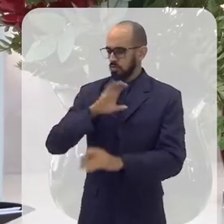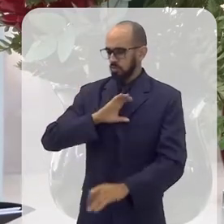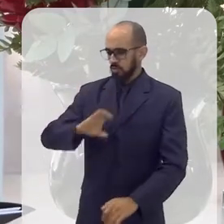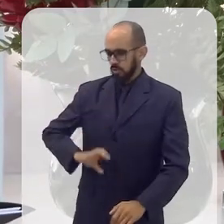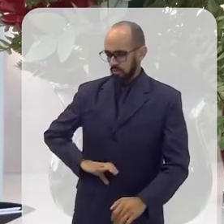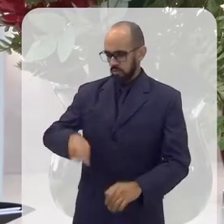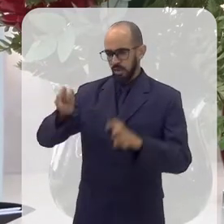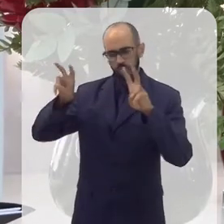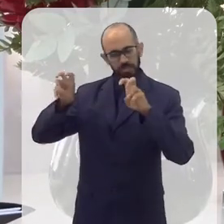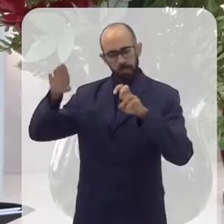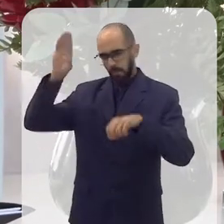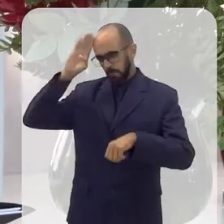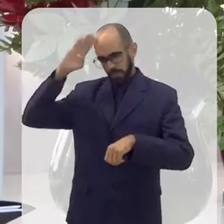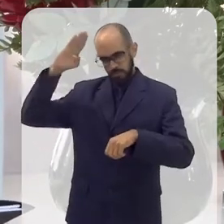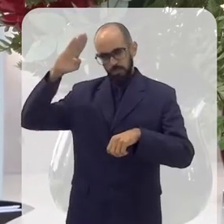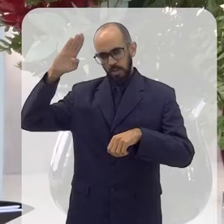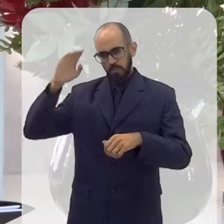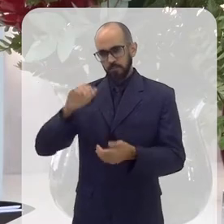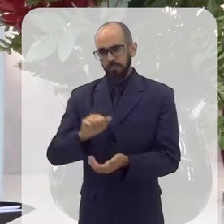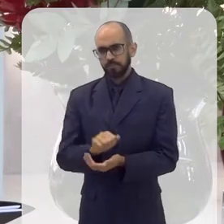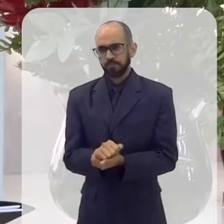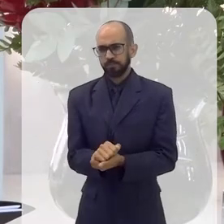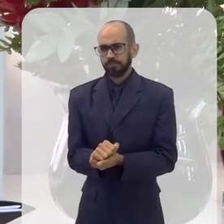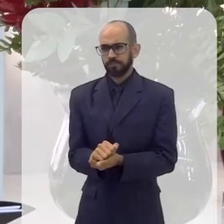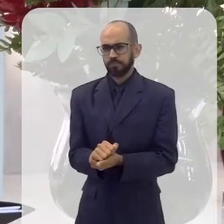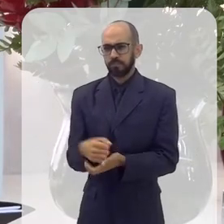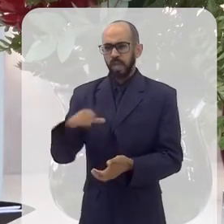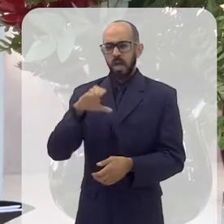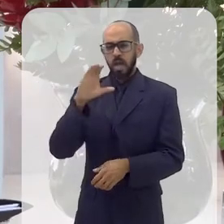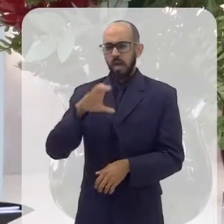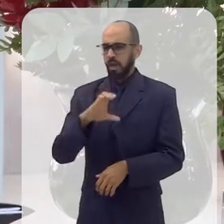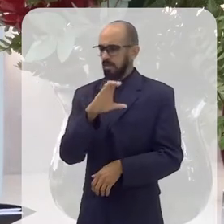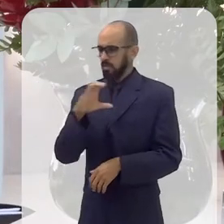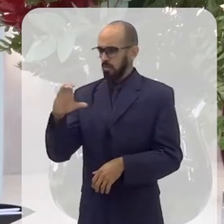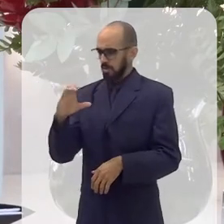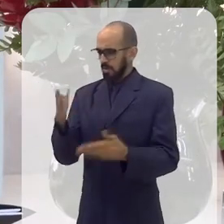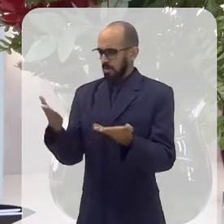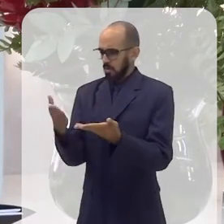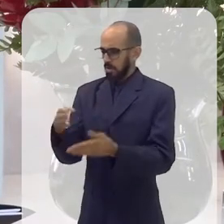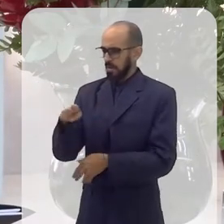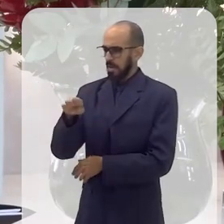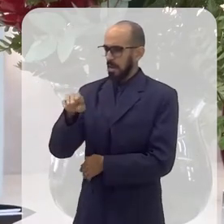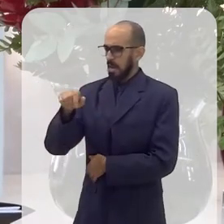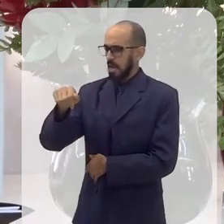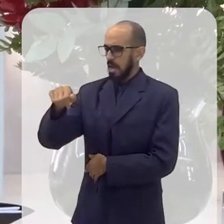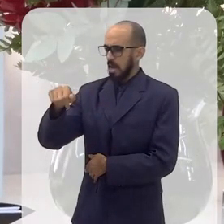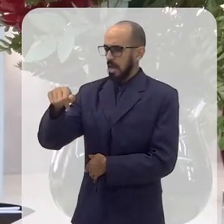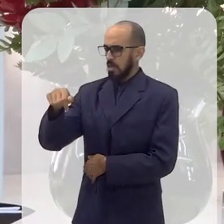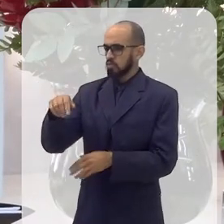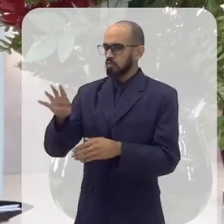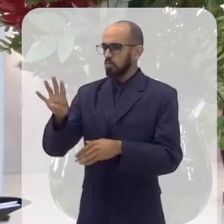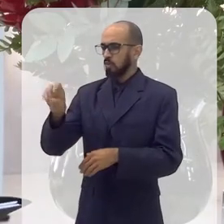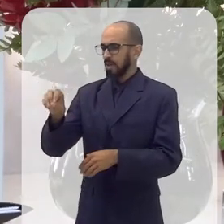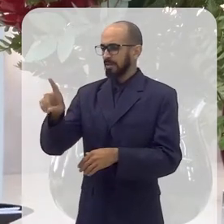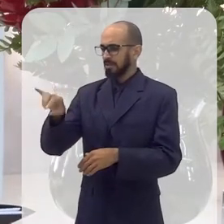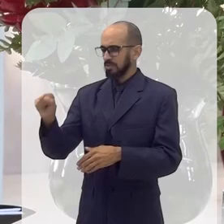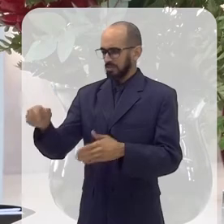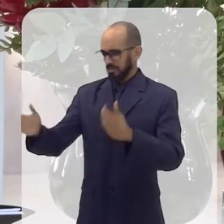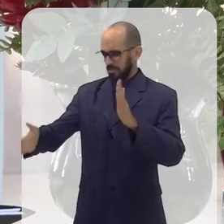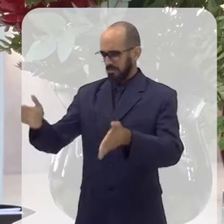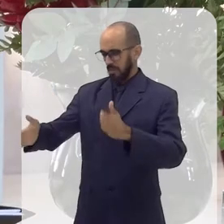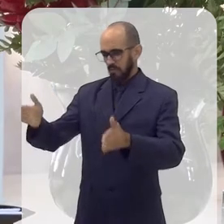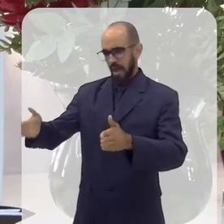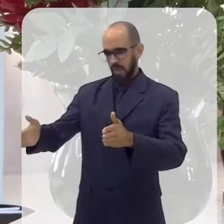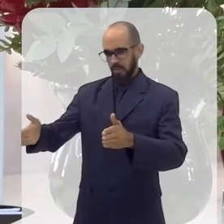tema principal da igreja. A Igreja Católica está na quaresma e comemora daqui